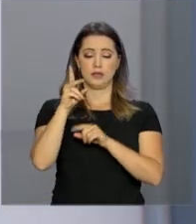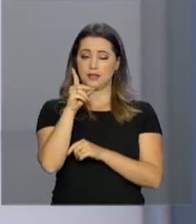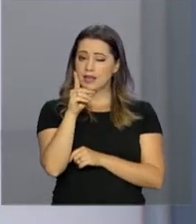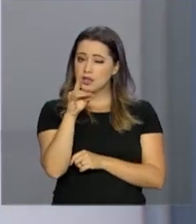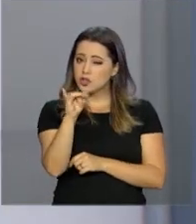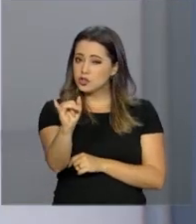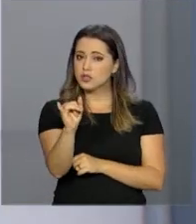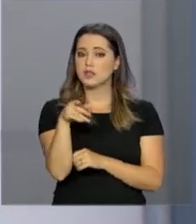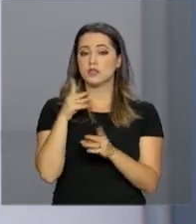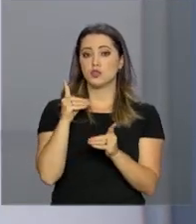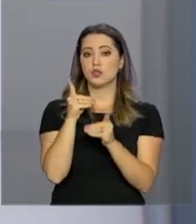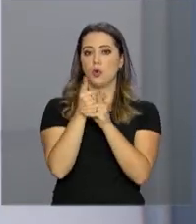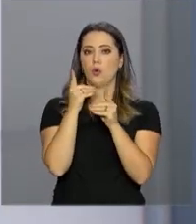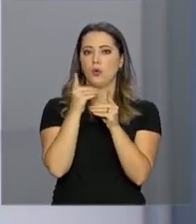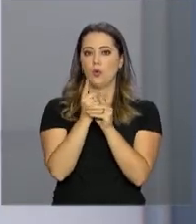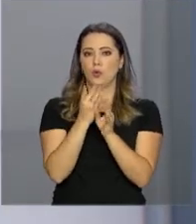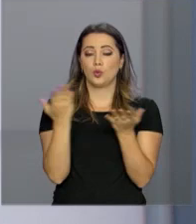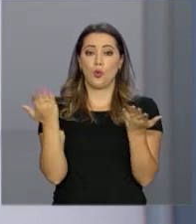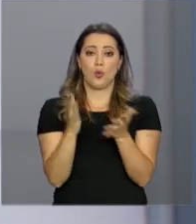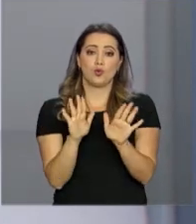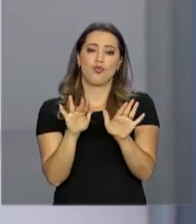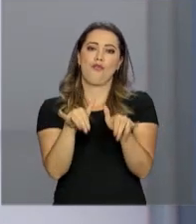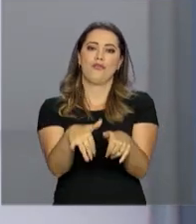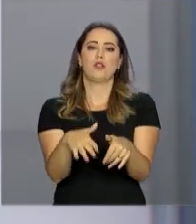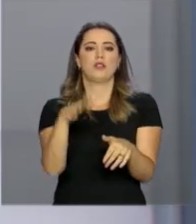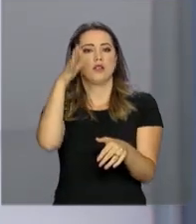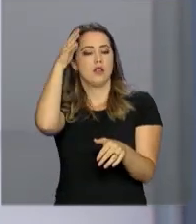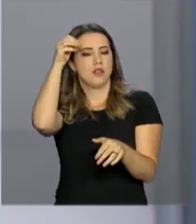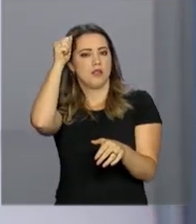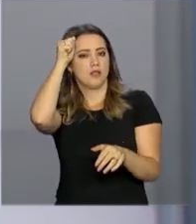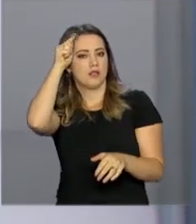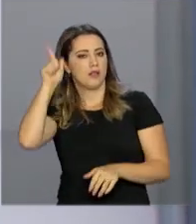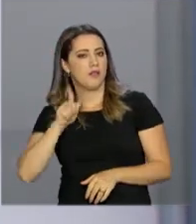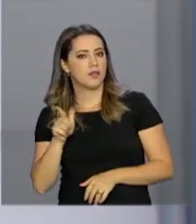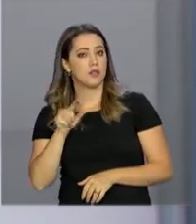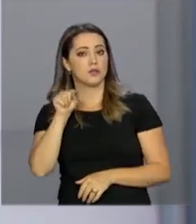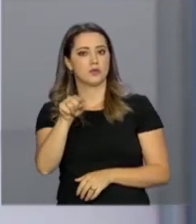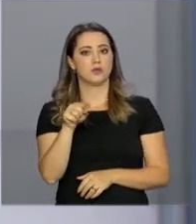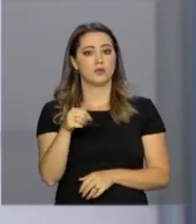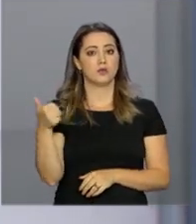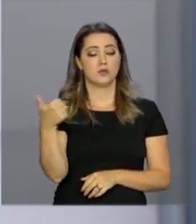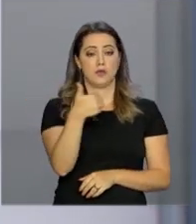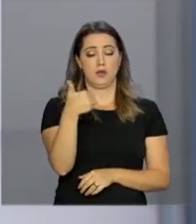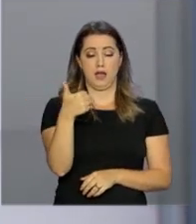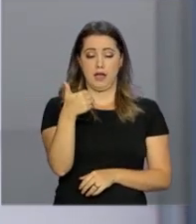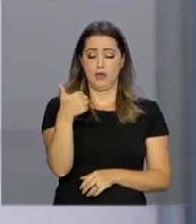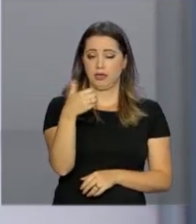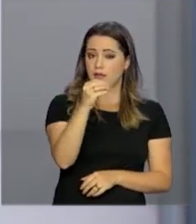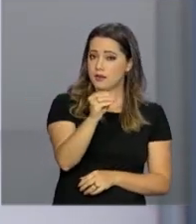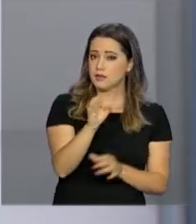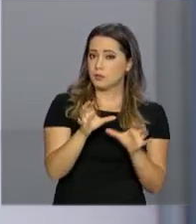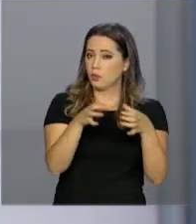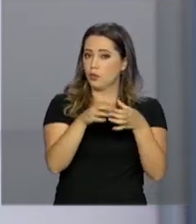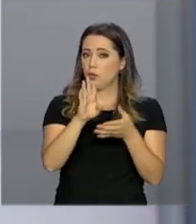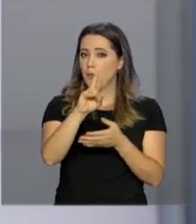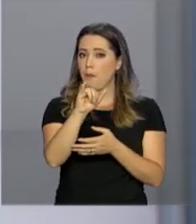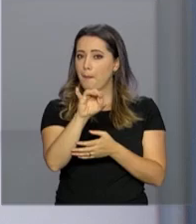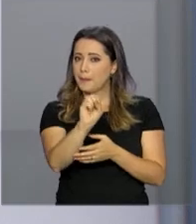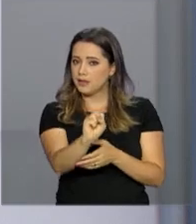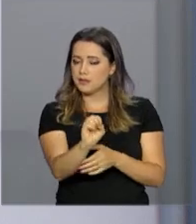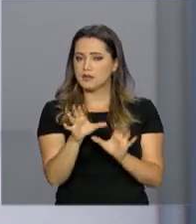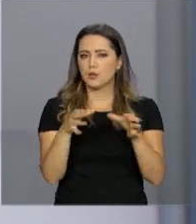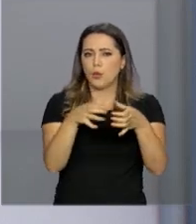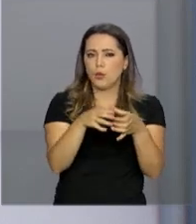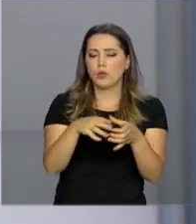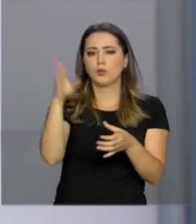encontro termina hoje em joanesburgo na áfrica do sul a 10ª cúpula do brics grupo formado por brasil rússia índia